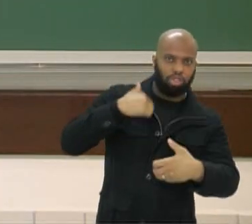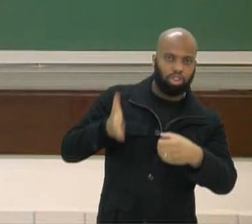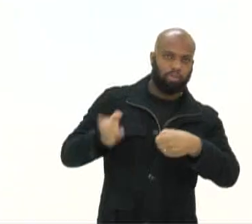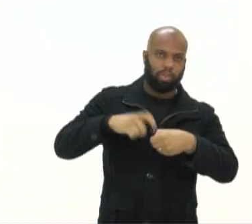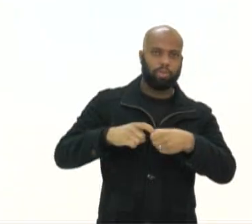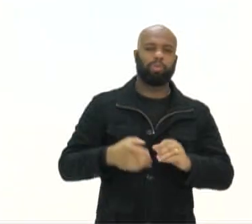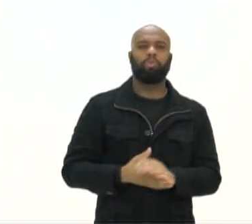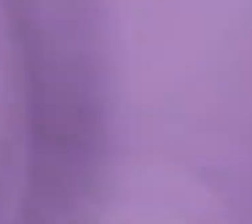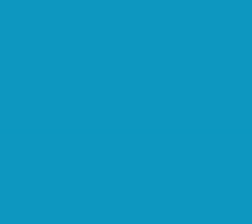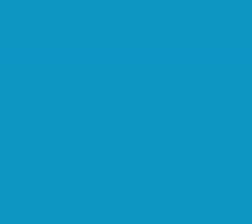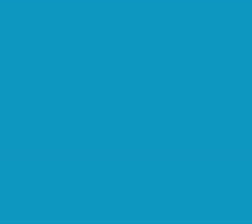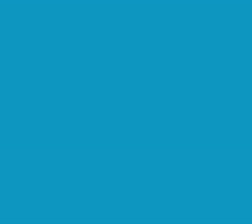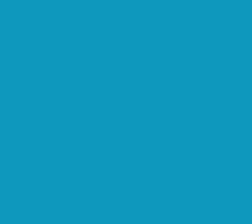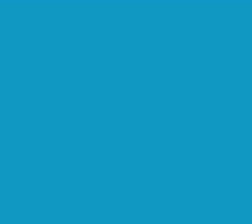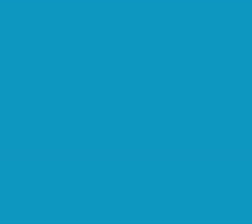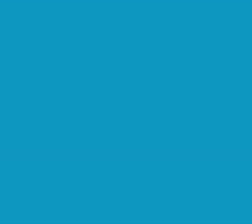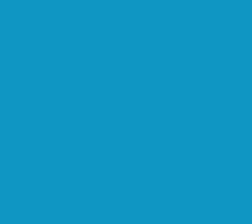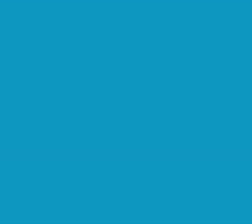volta.